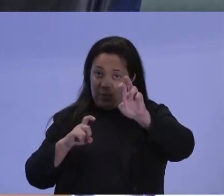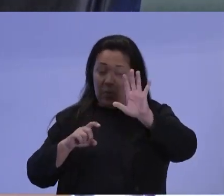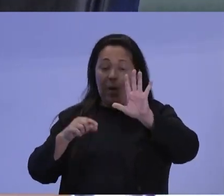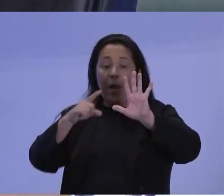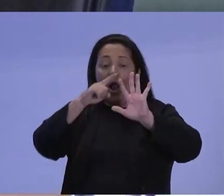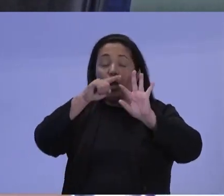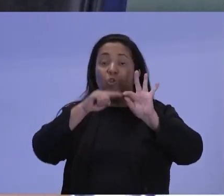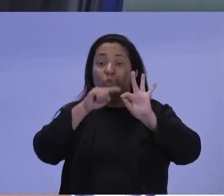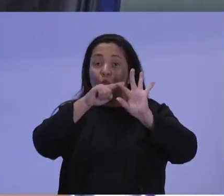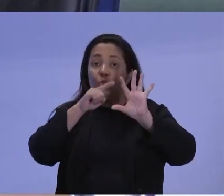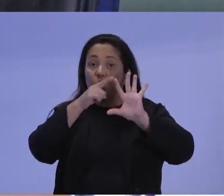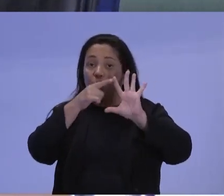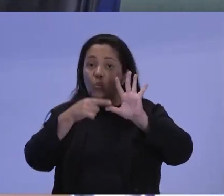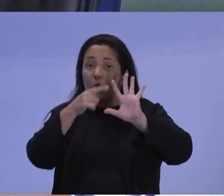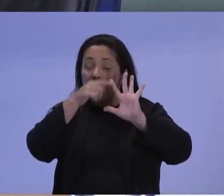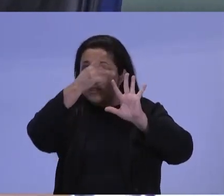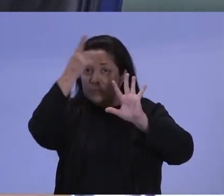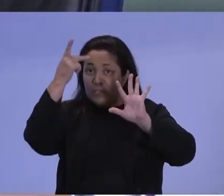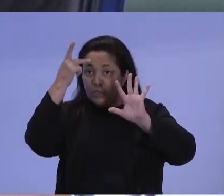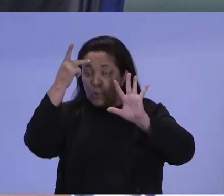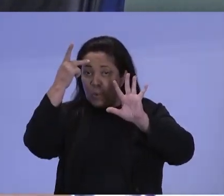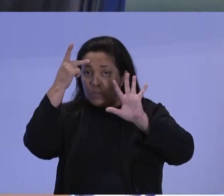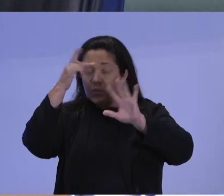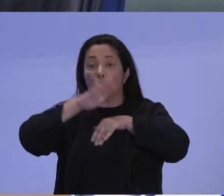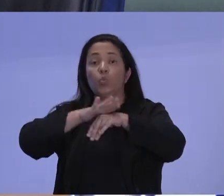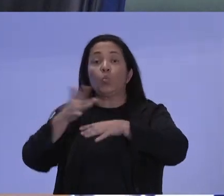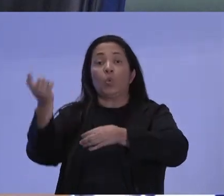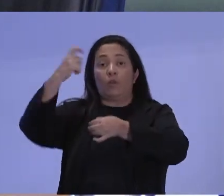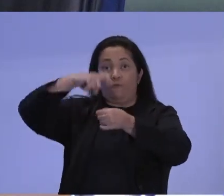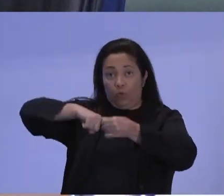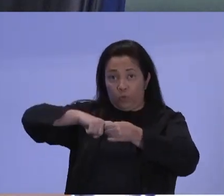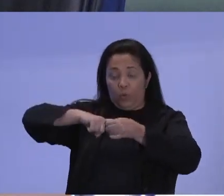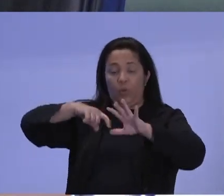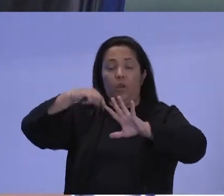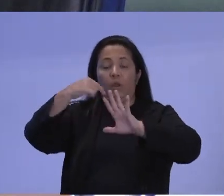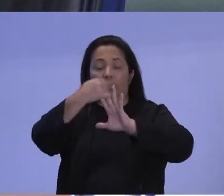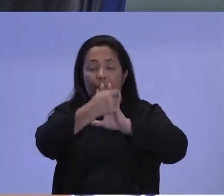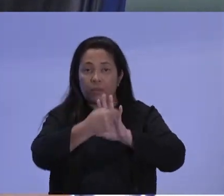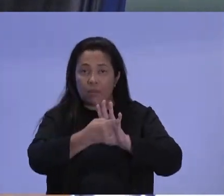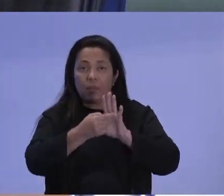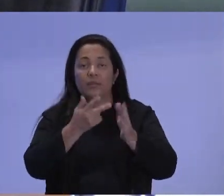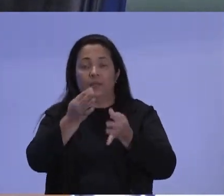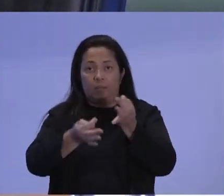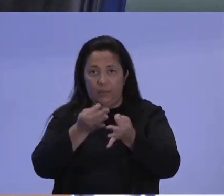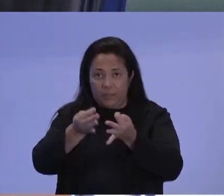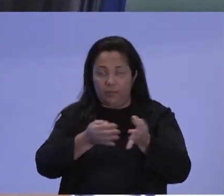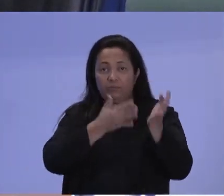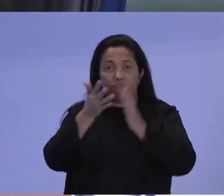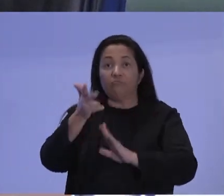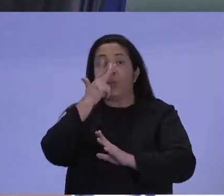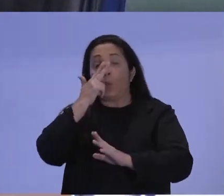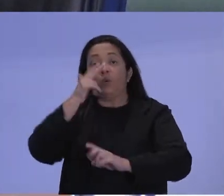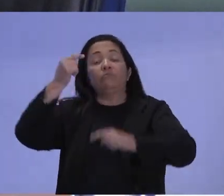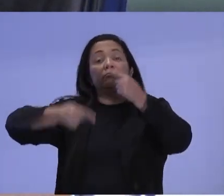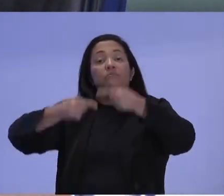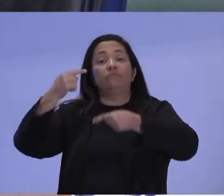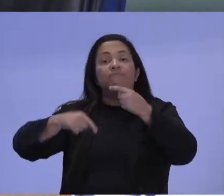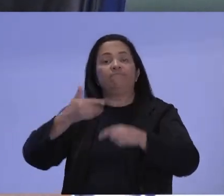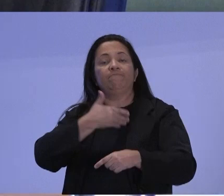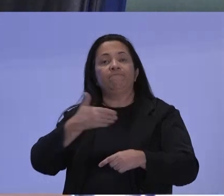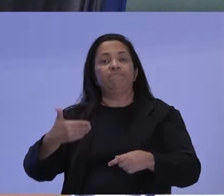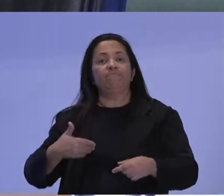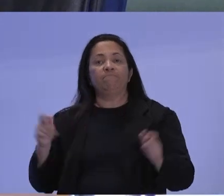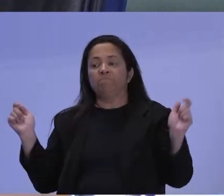considerável. E, por meio das políticas públicas, eu acho que nós